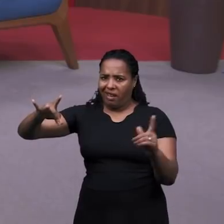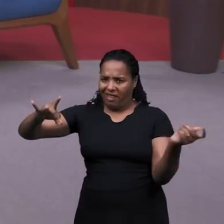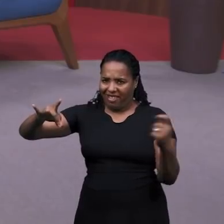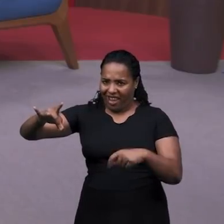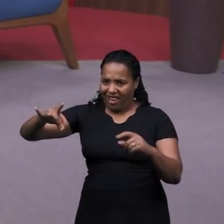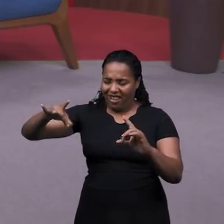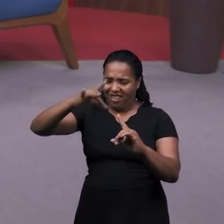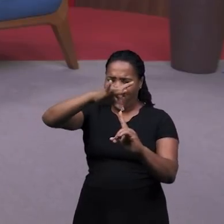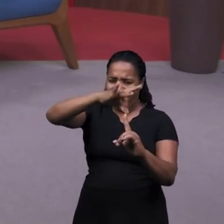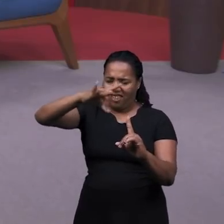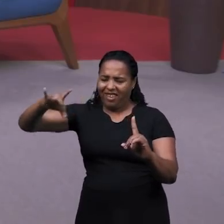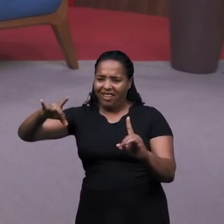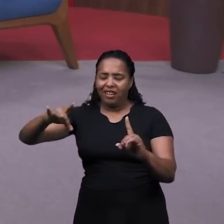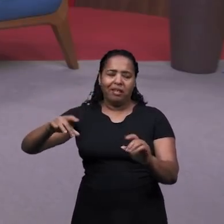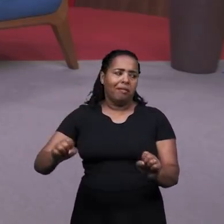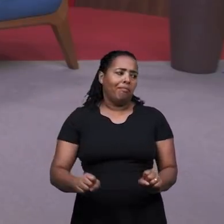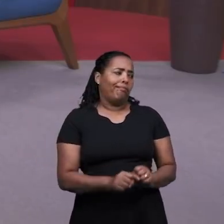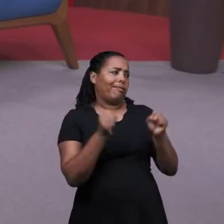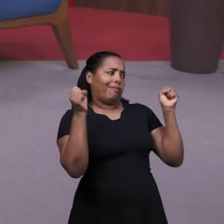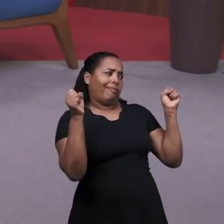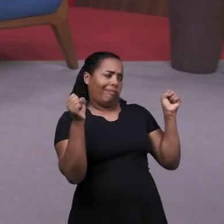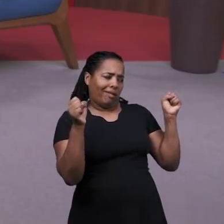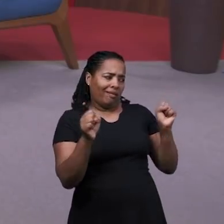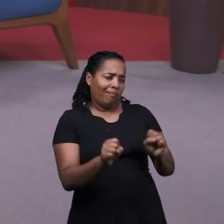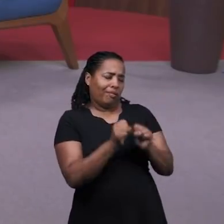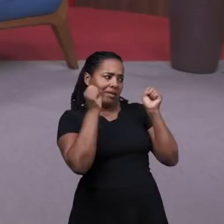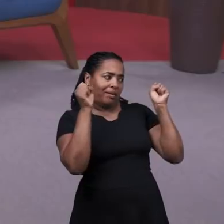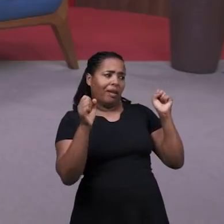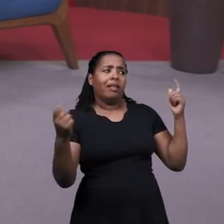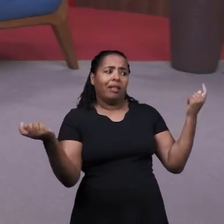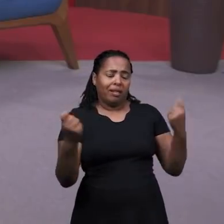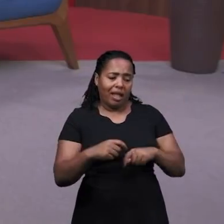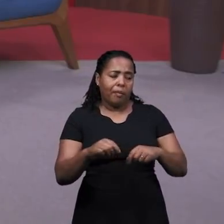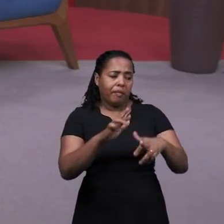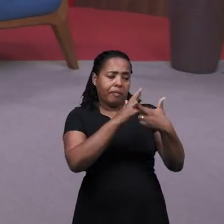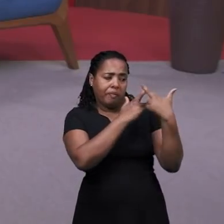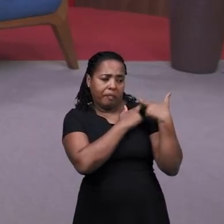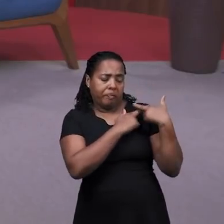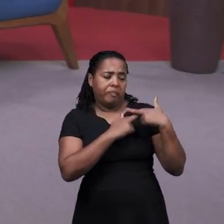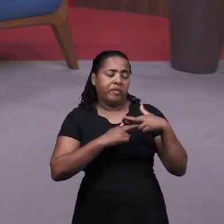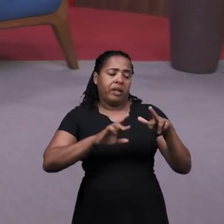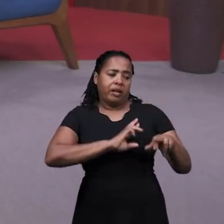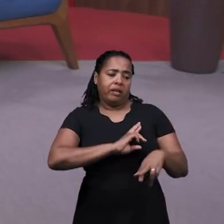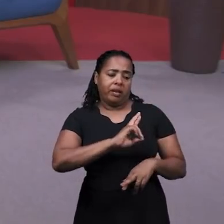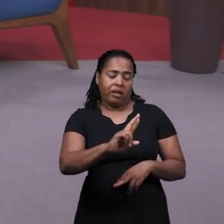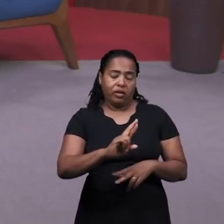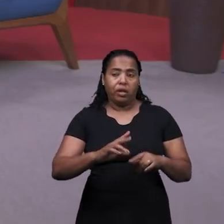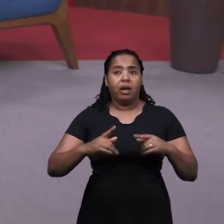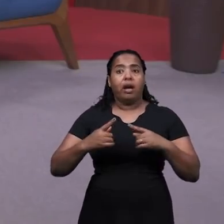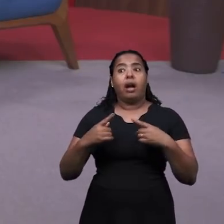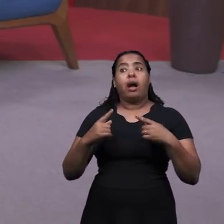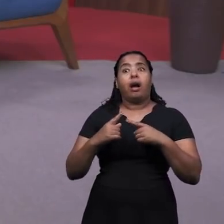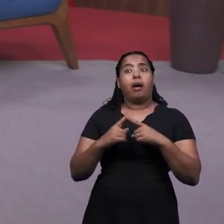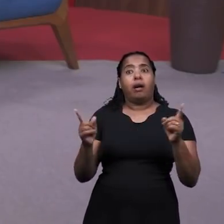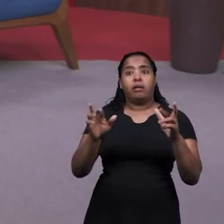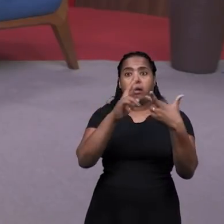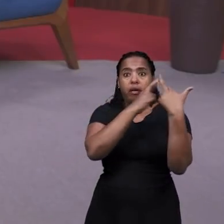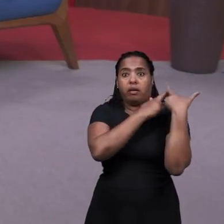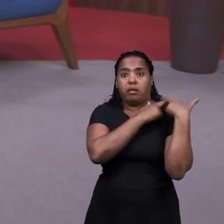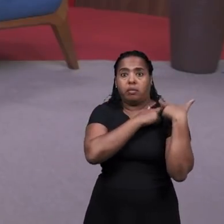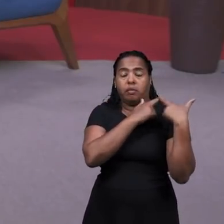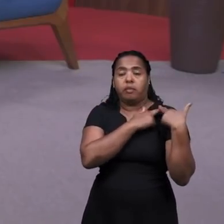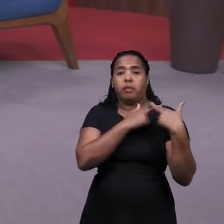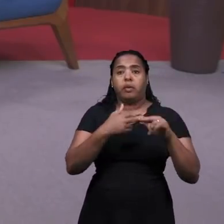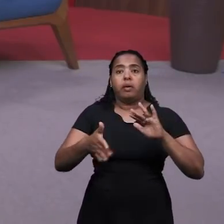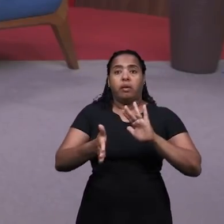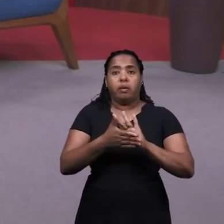mistério, sem a revelação? É impossível. Ela pode cumprir uma missão religiosa. Agora, a missão de um